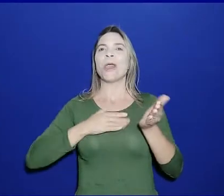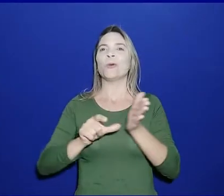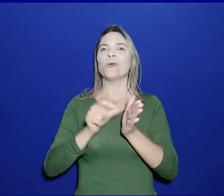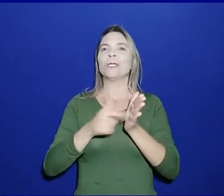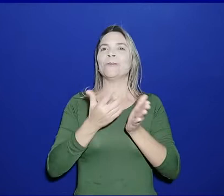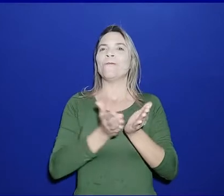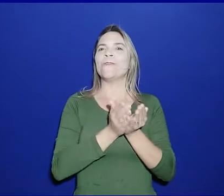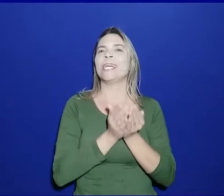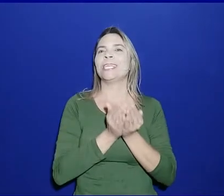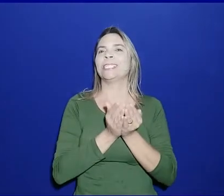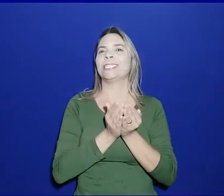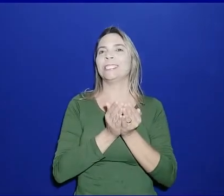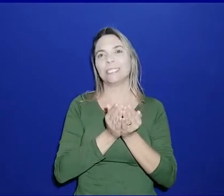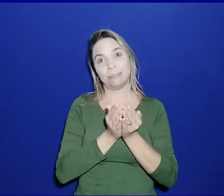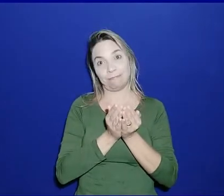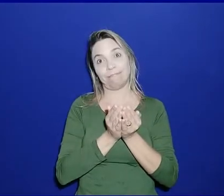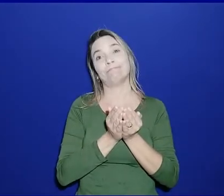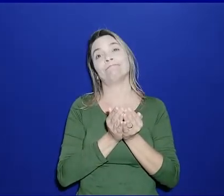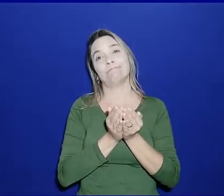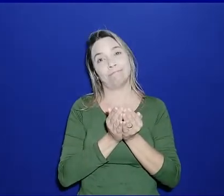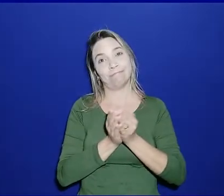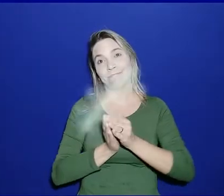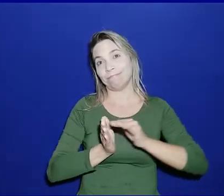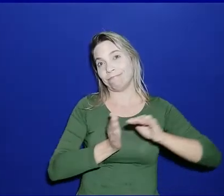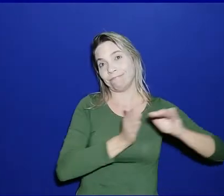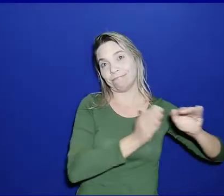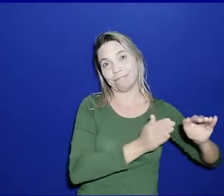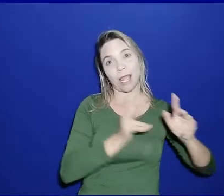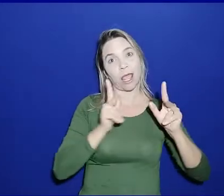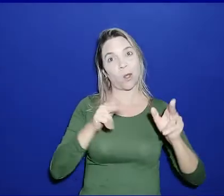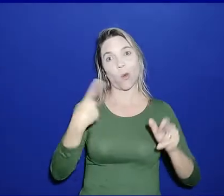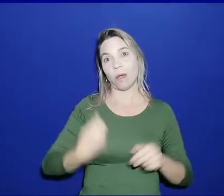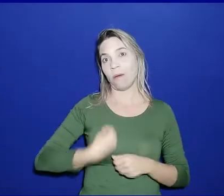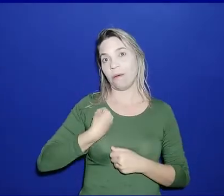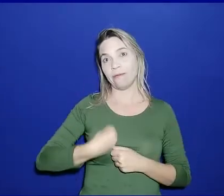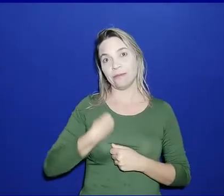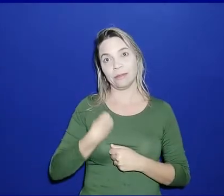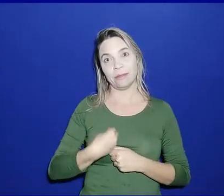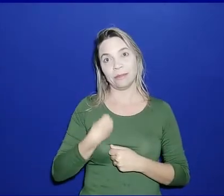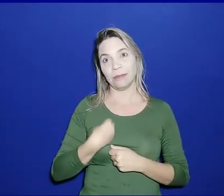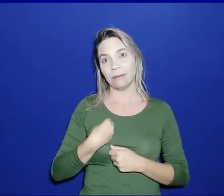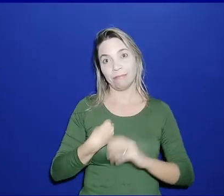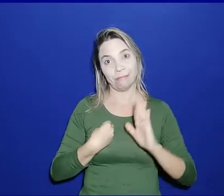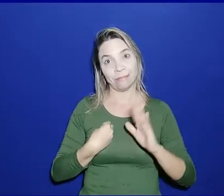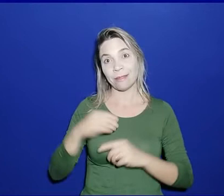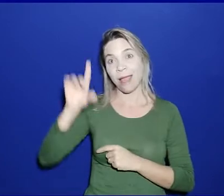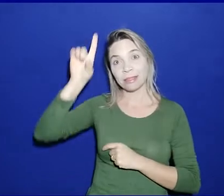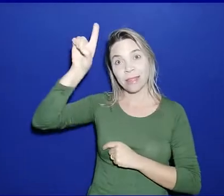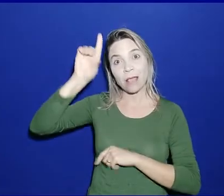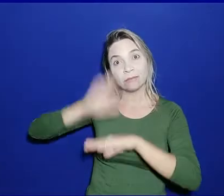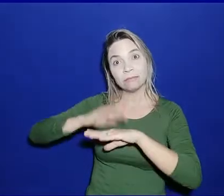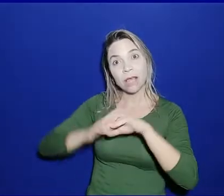vezes. Os crentes são 2 vezes do Senhor. Primeiro porque foram criados por